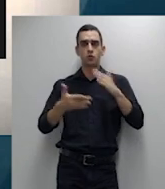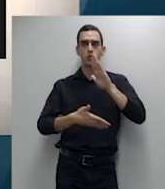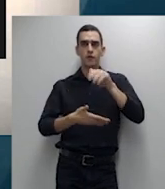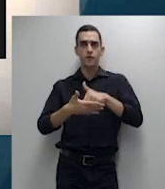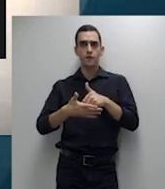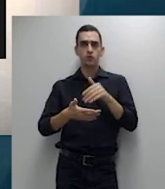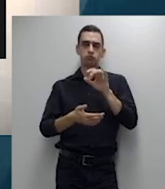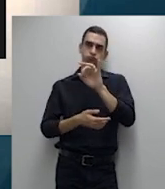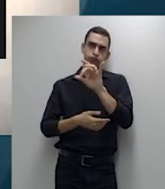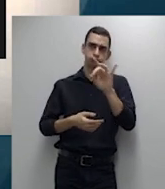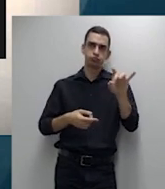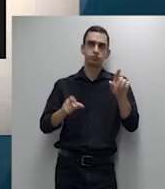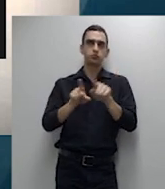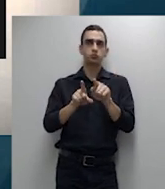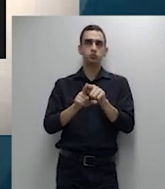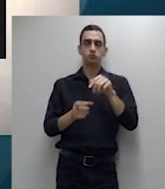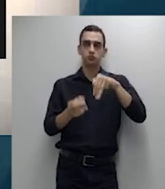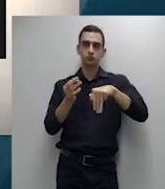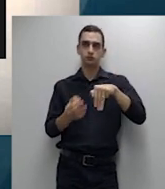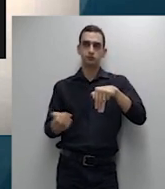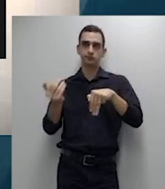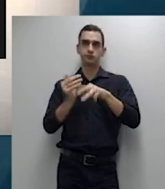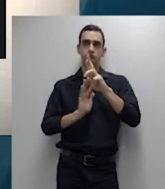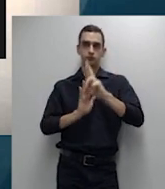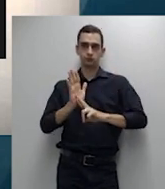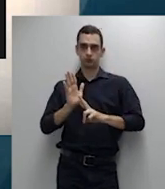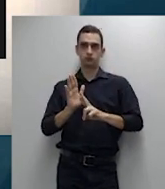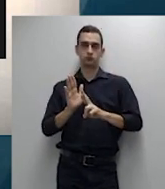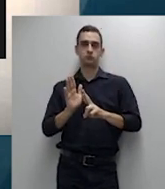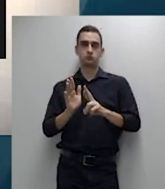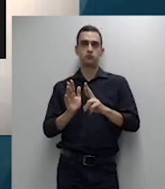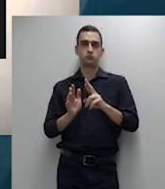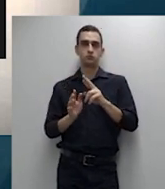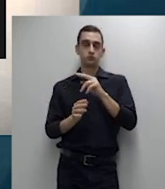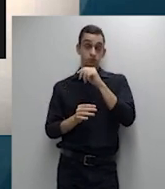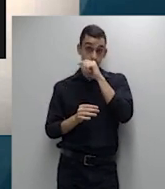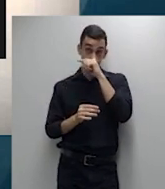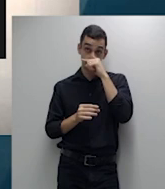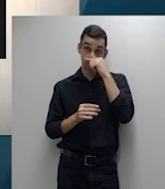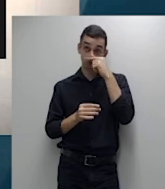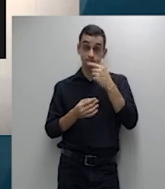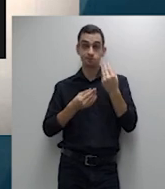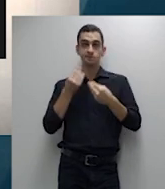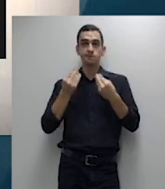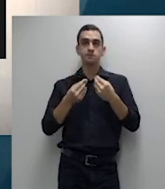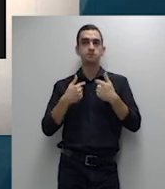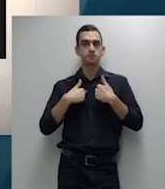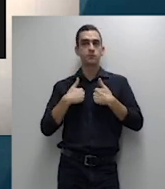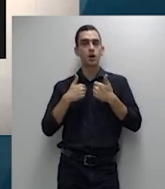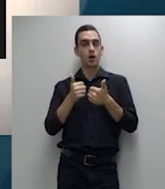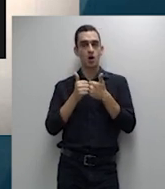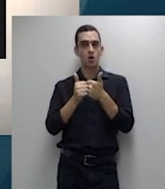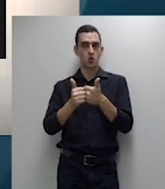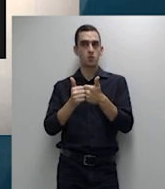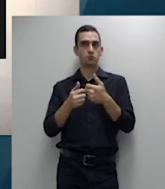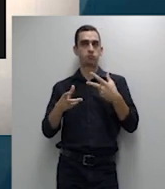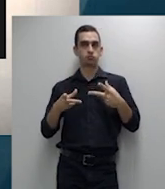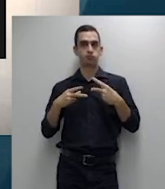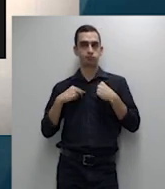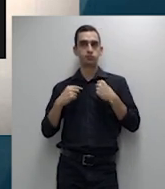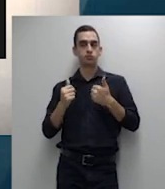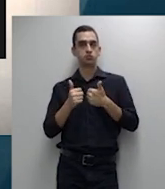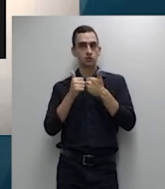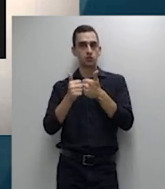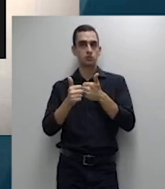alentados do eminente relator estou numérica acompanhantes com excelência